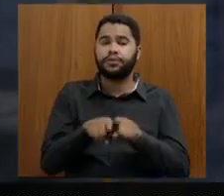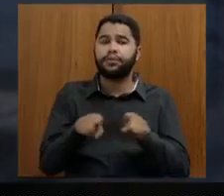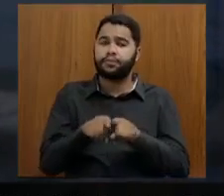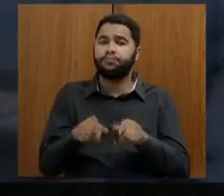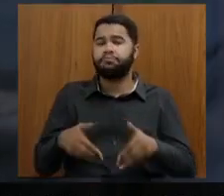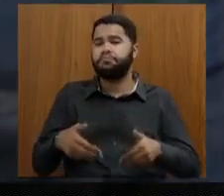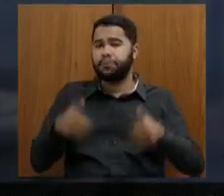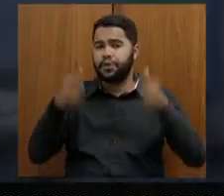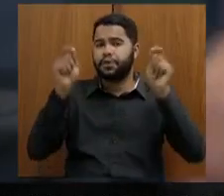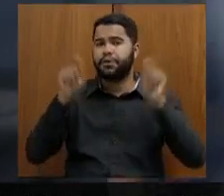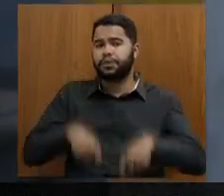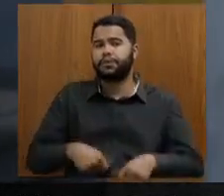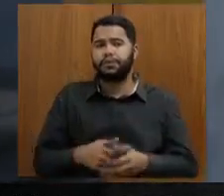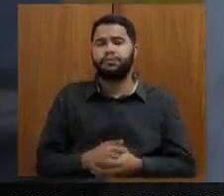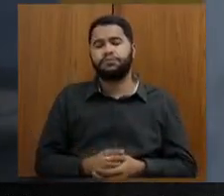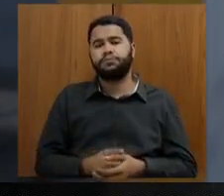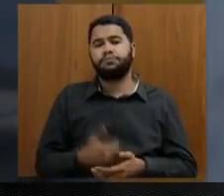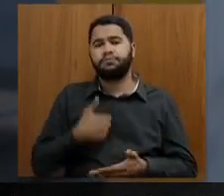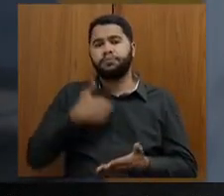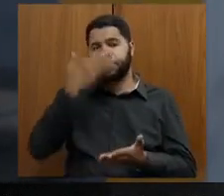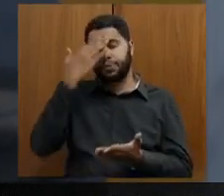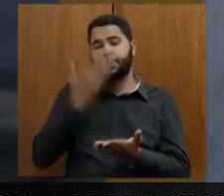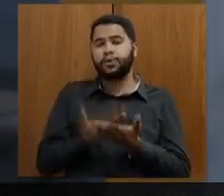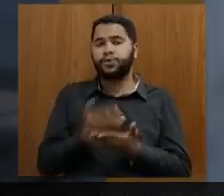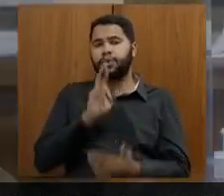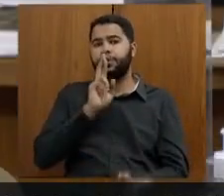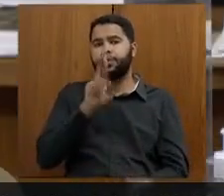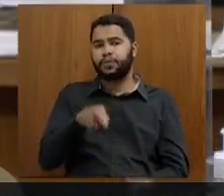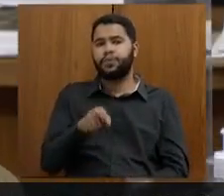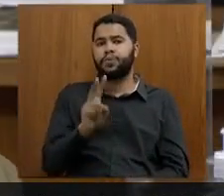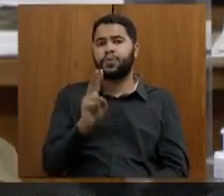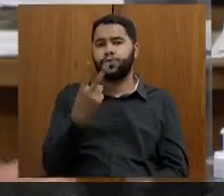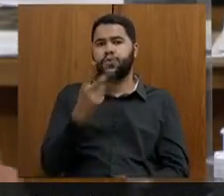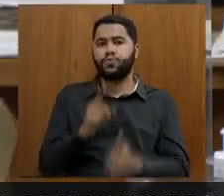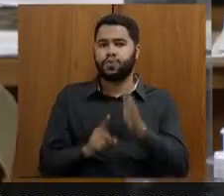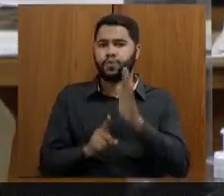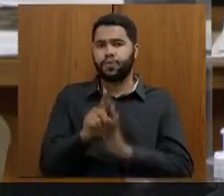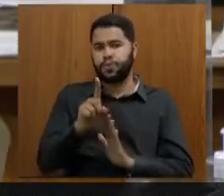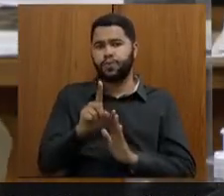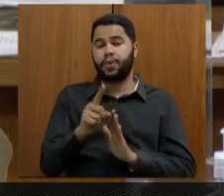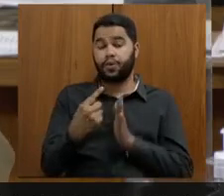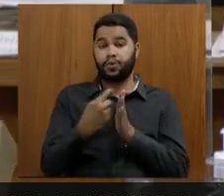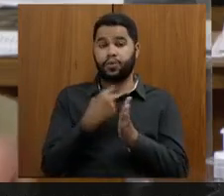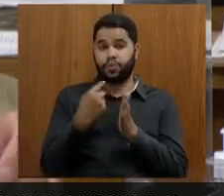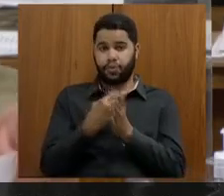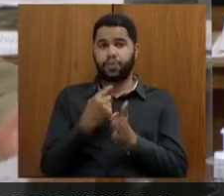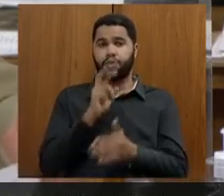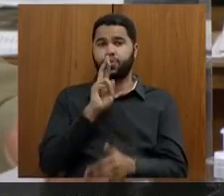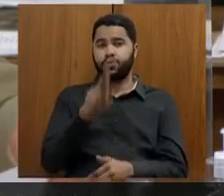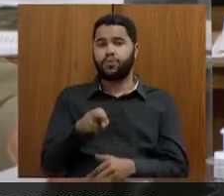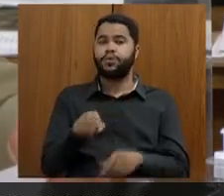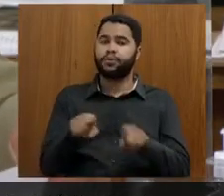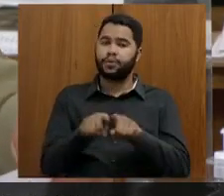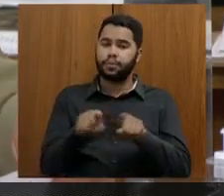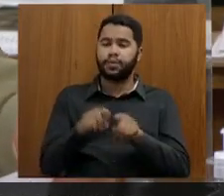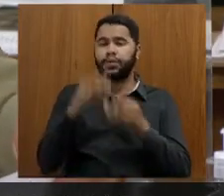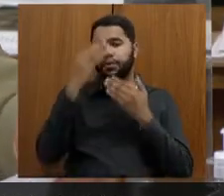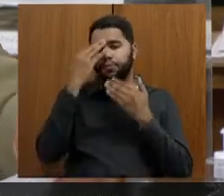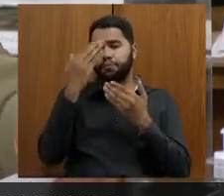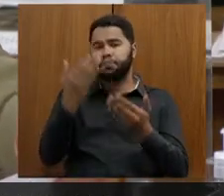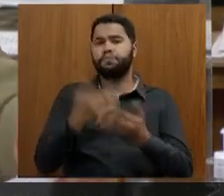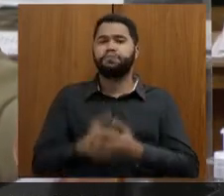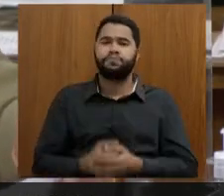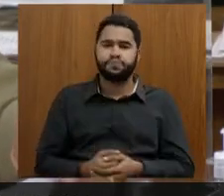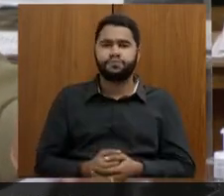da assim pra gente melhorar então eu acredito que eu tenho respondido às duas perguntas do Senhor E agradecendo assim